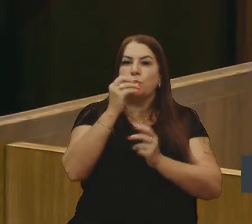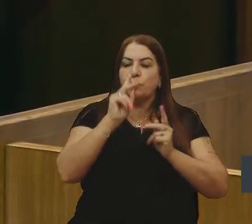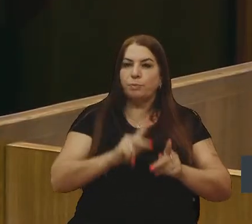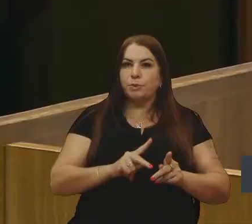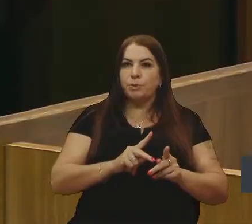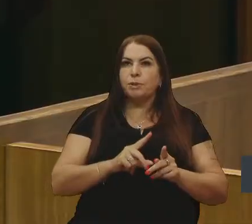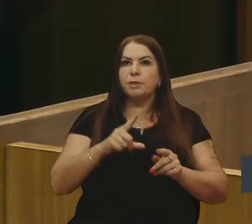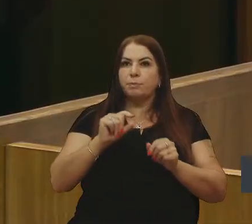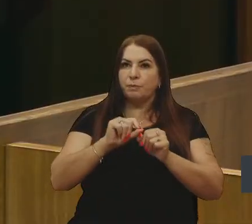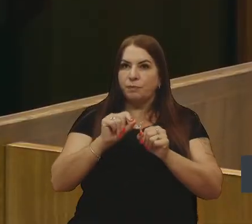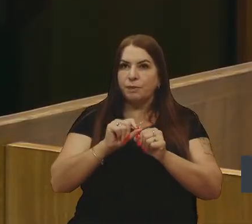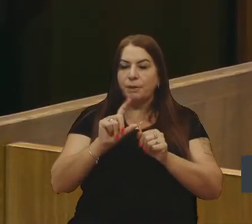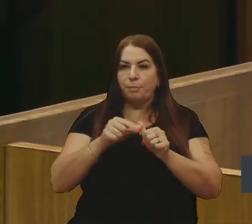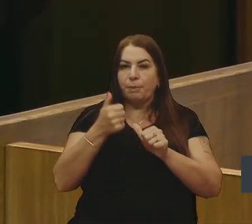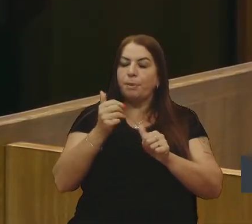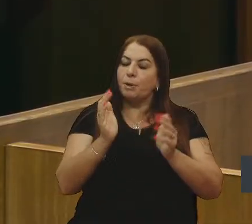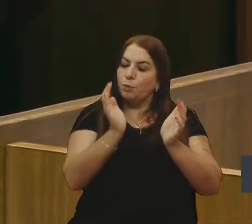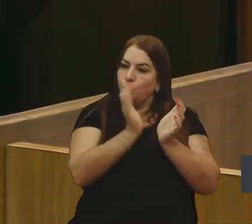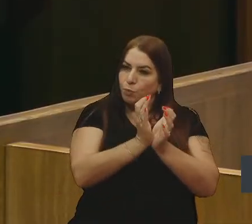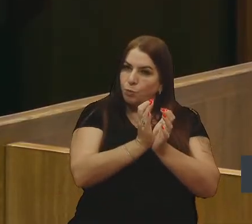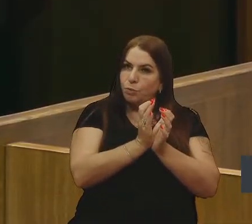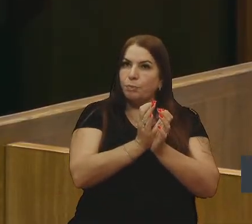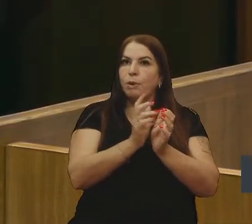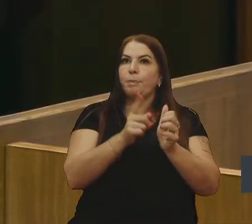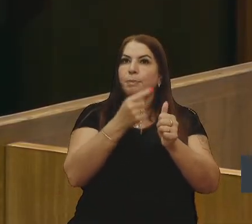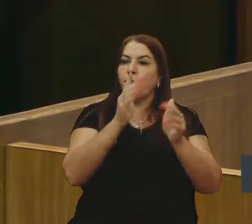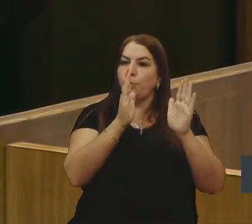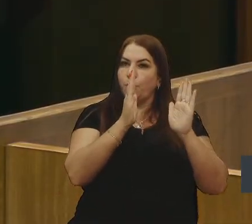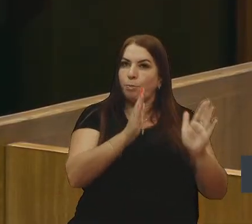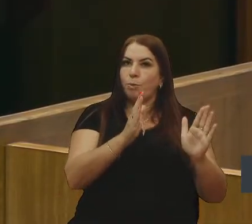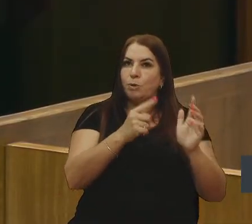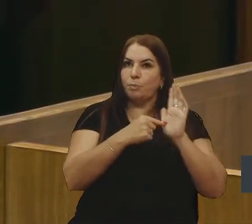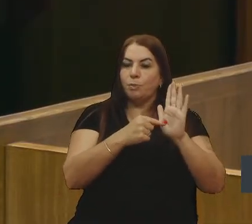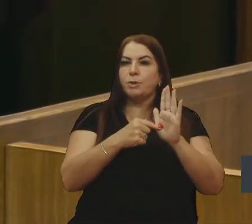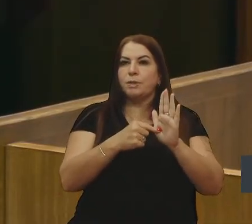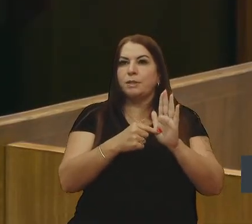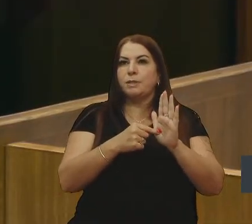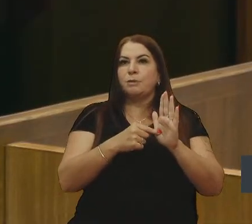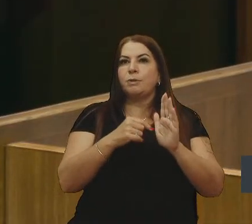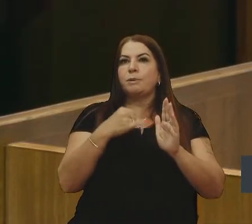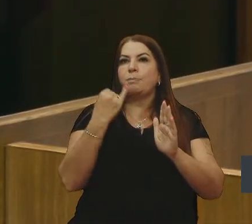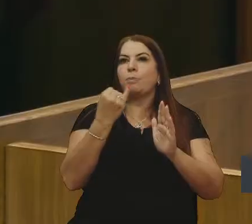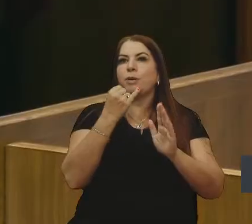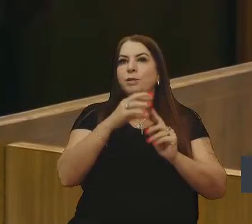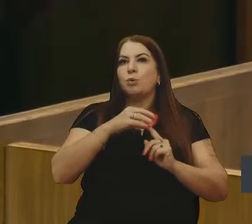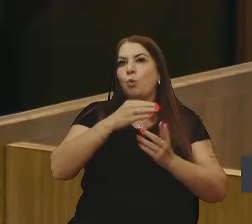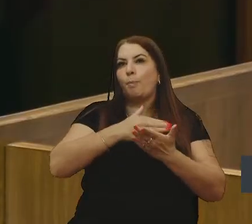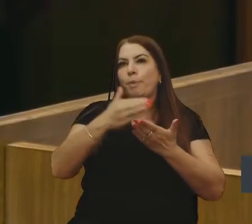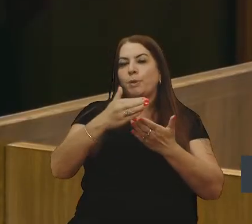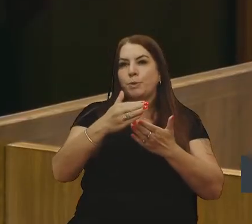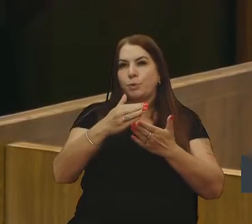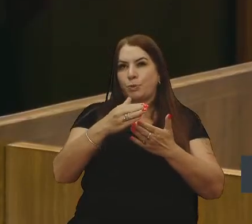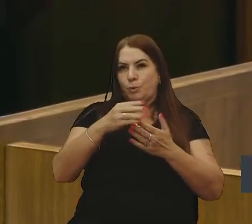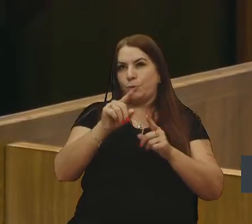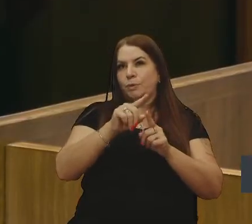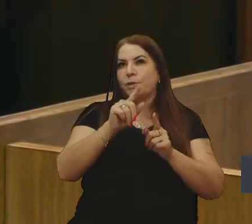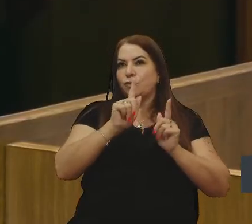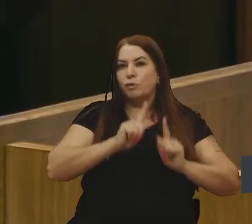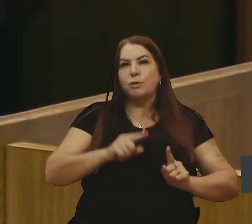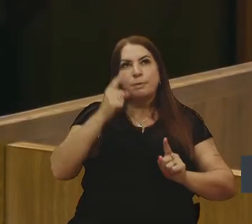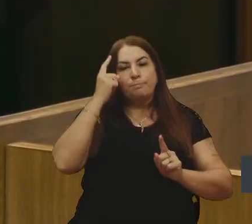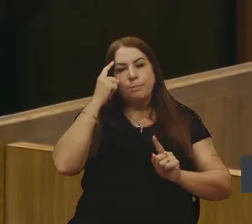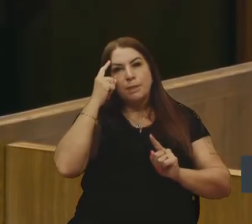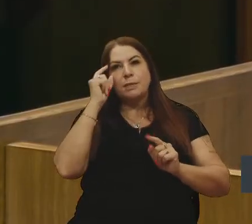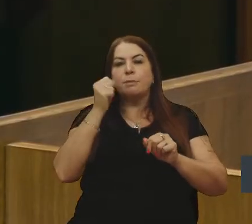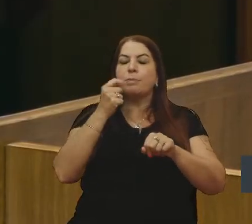vamos estar realizando essa primeira turma. O primeiro módulo ele vai trazer fundamentos da gestão, né? O que é importante se pensar no